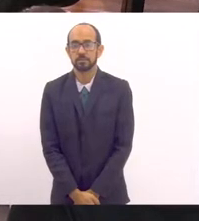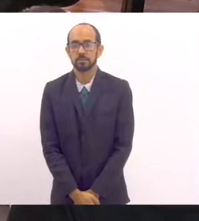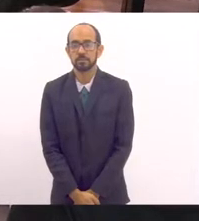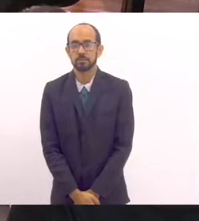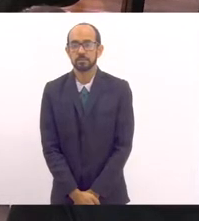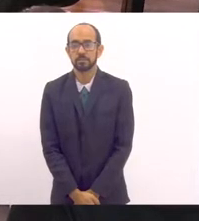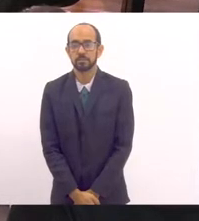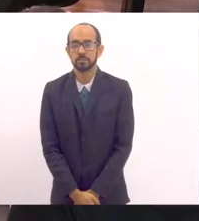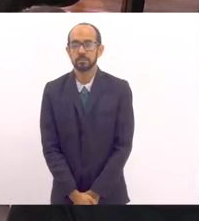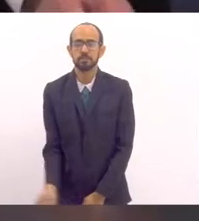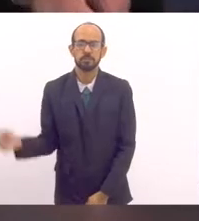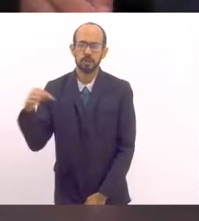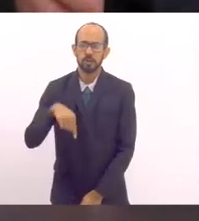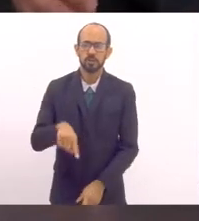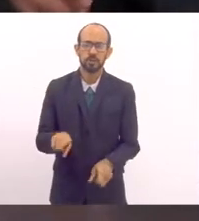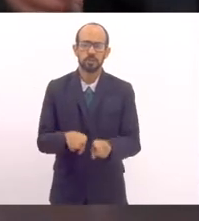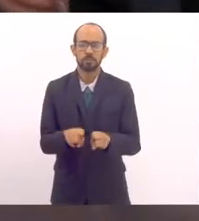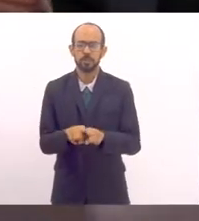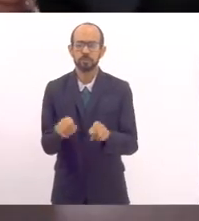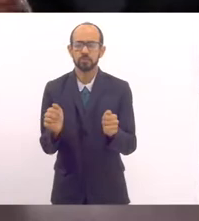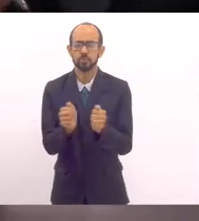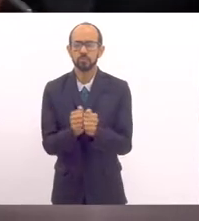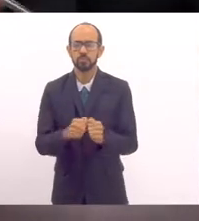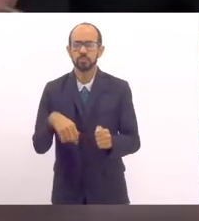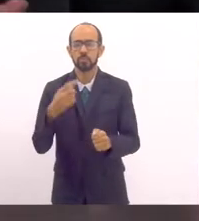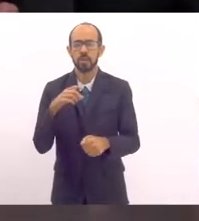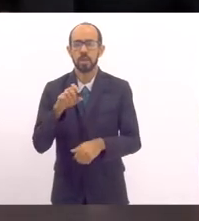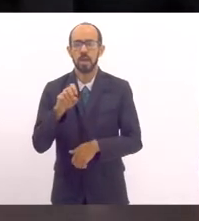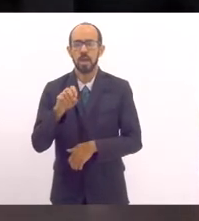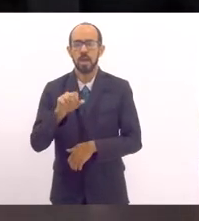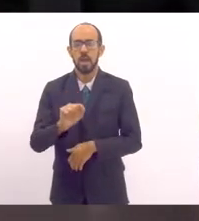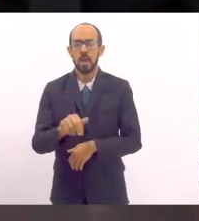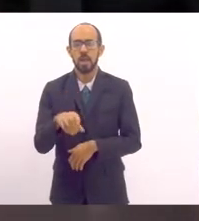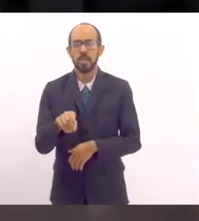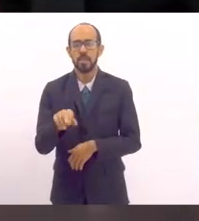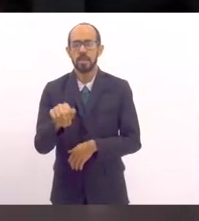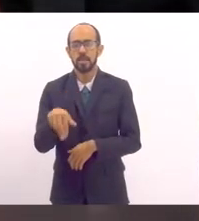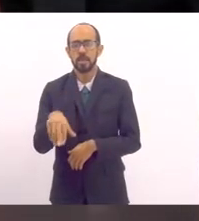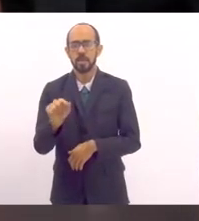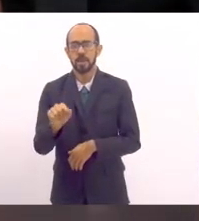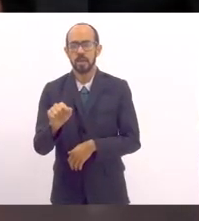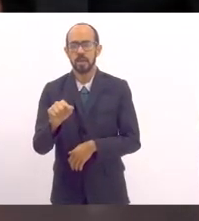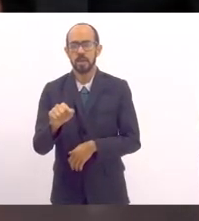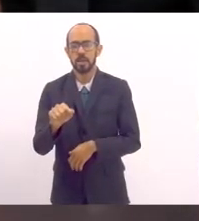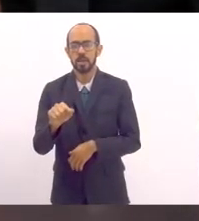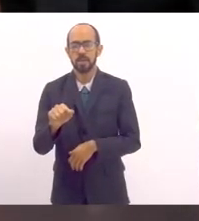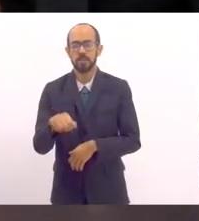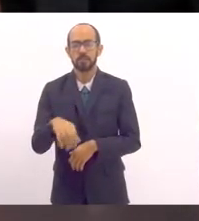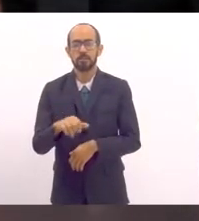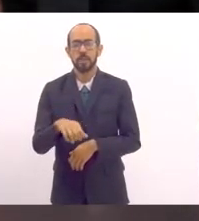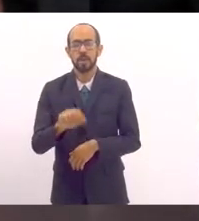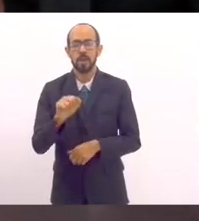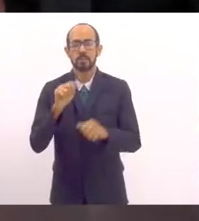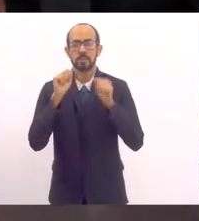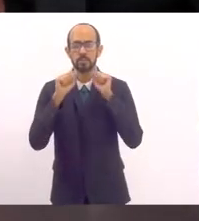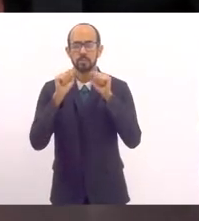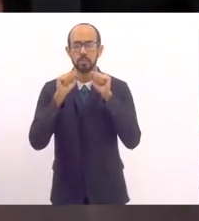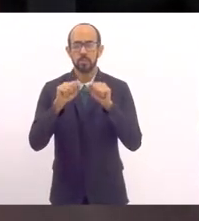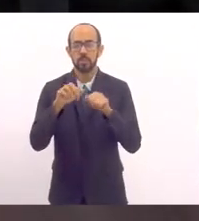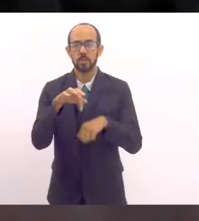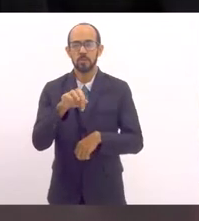Se encontra conosco também a Adriana Homem de Carvalho, ela é assessora para turismo na FEComércio.